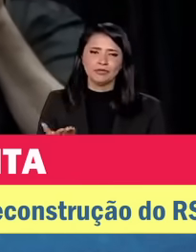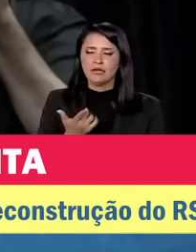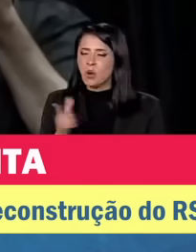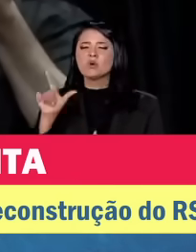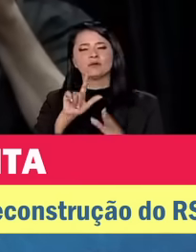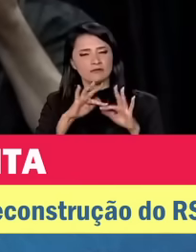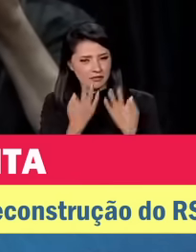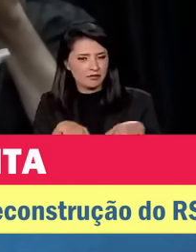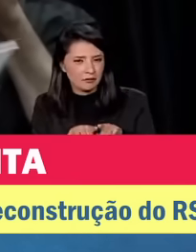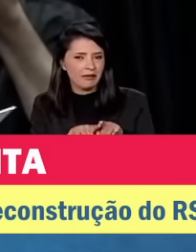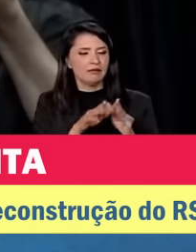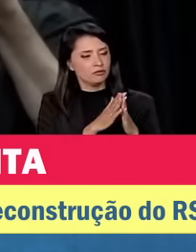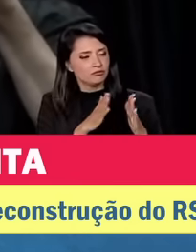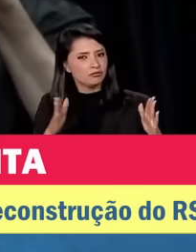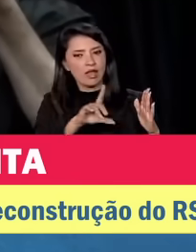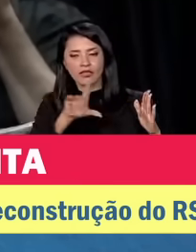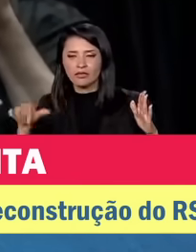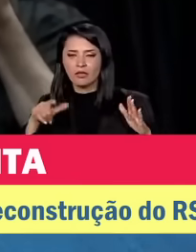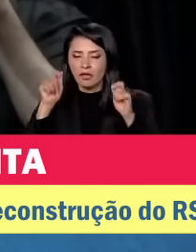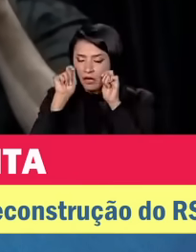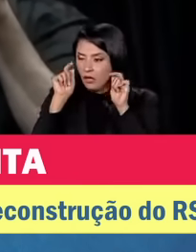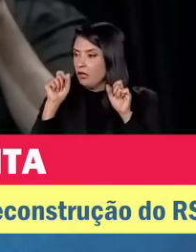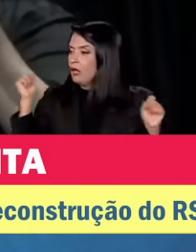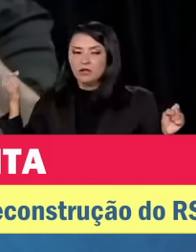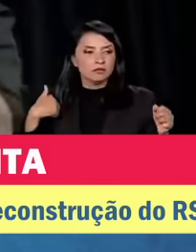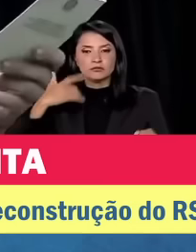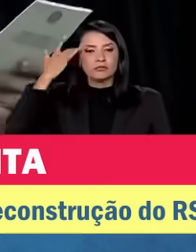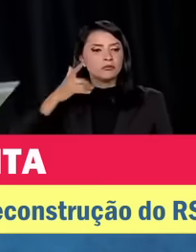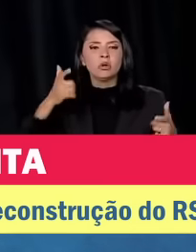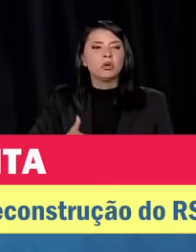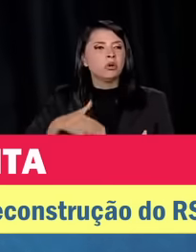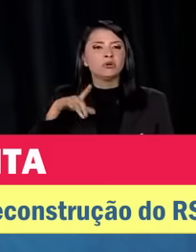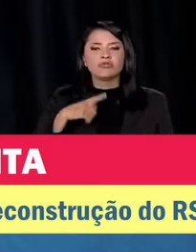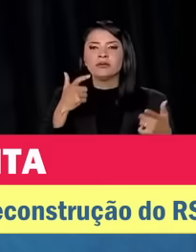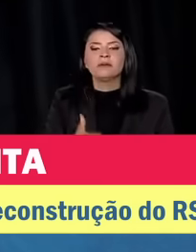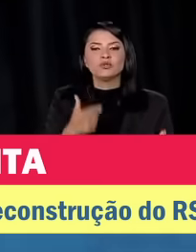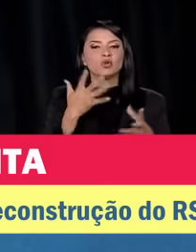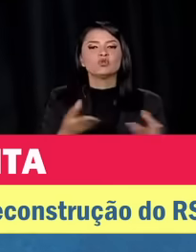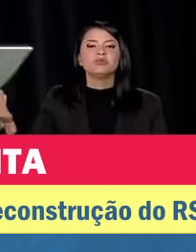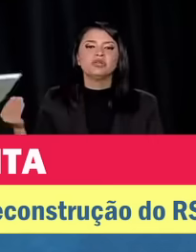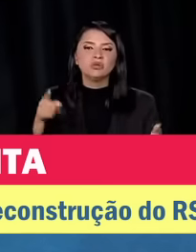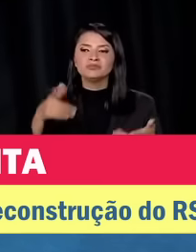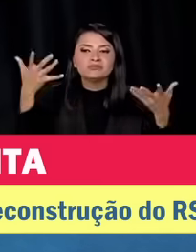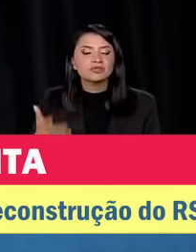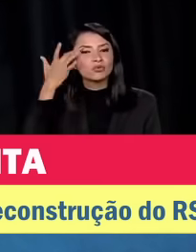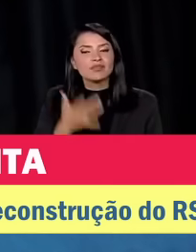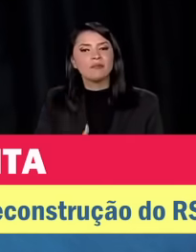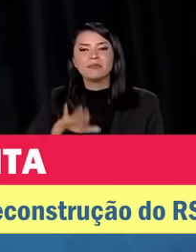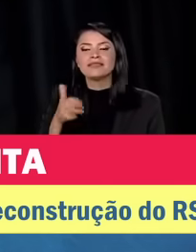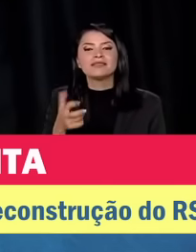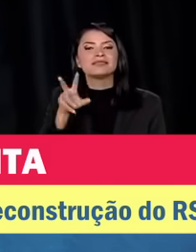tantas famílias que durante todos esses dias dormem e acordam sem saber o destino de mais de 150 gaúchos e gaúchas que ninguém sabe até